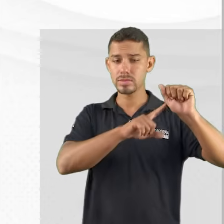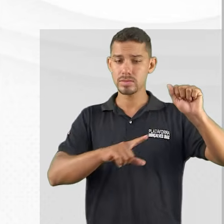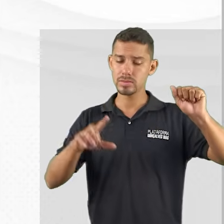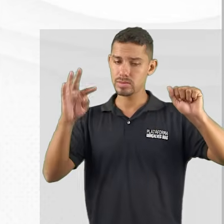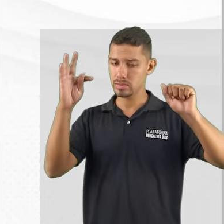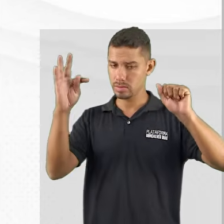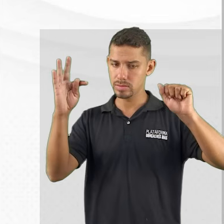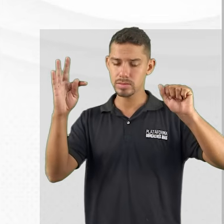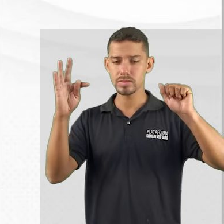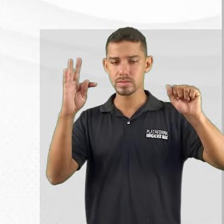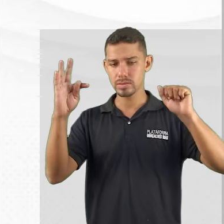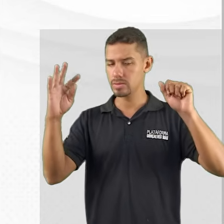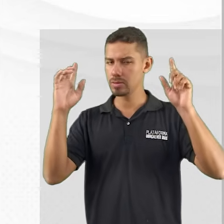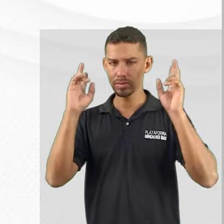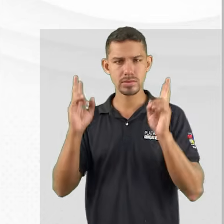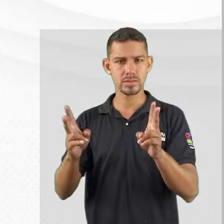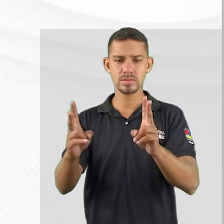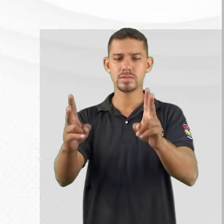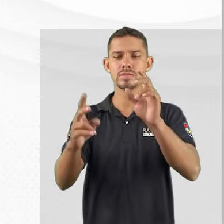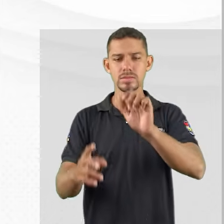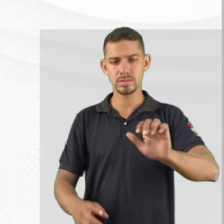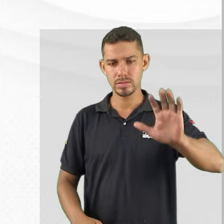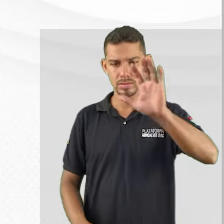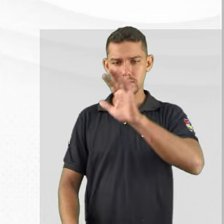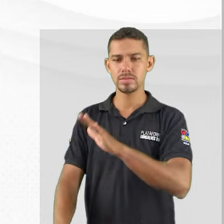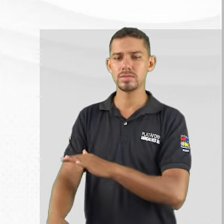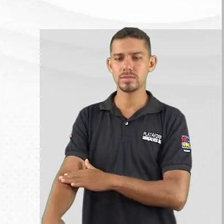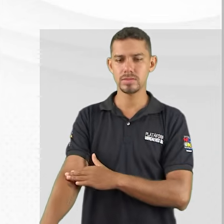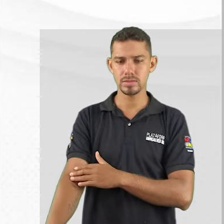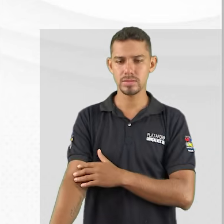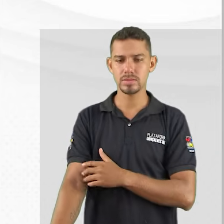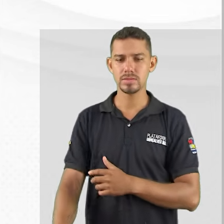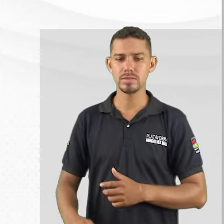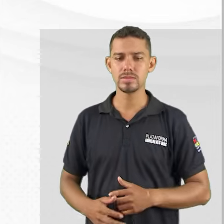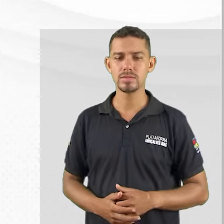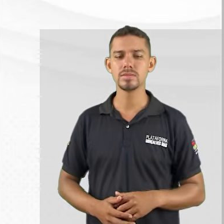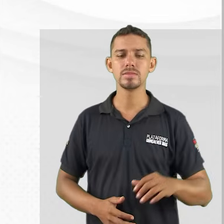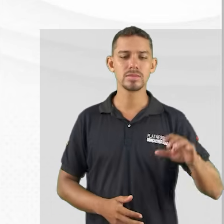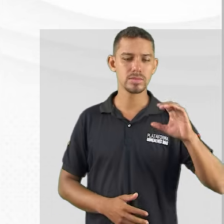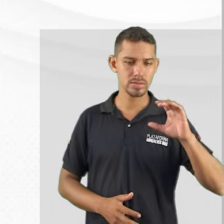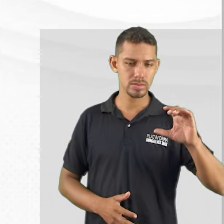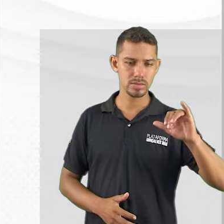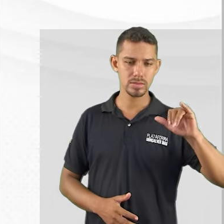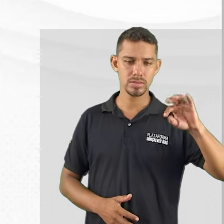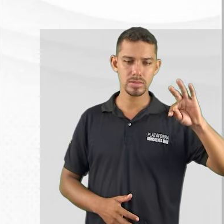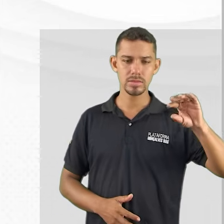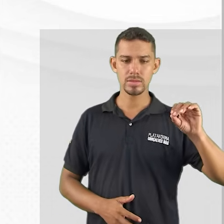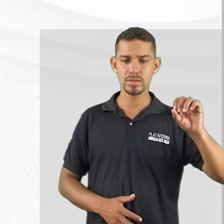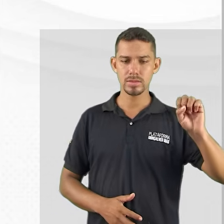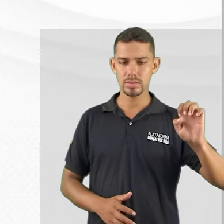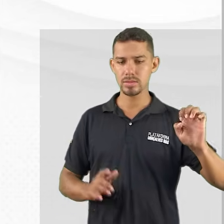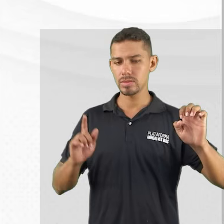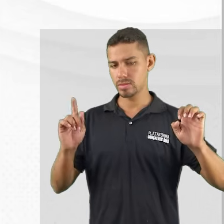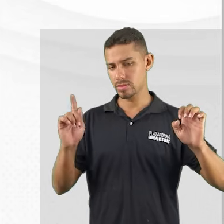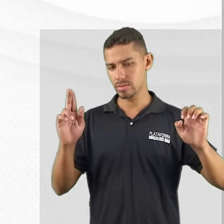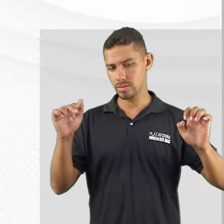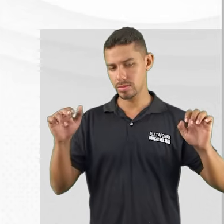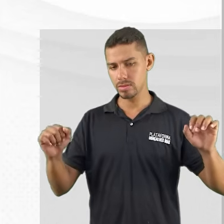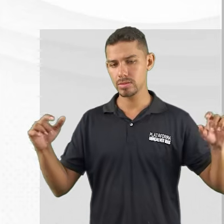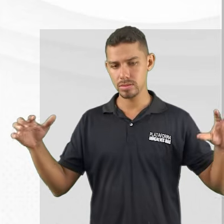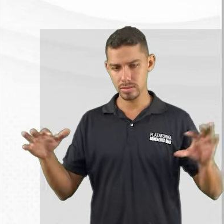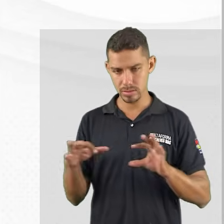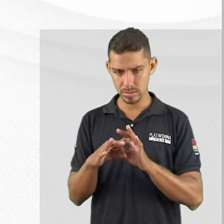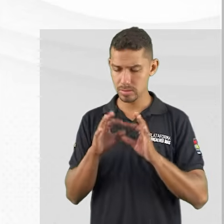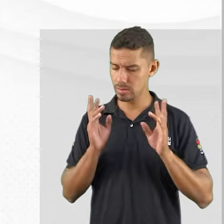à timina, tá? De maneira geral, falando isso de maneira geral. E toda a citosina vai se ligar à